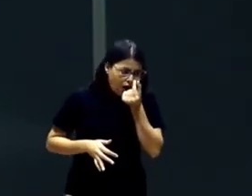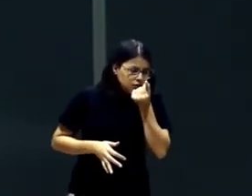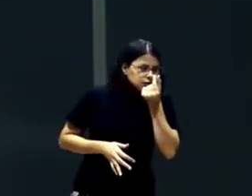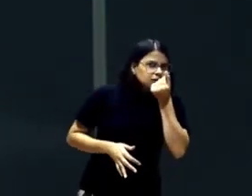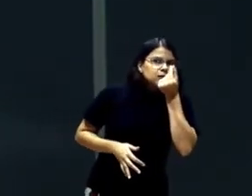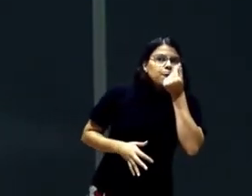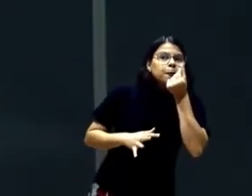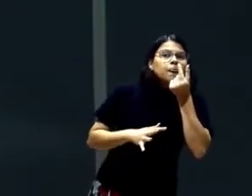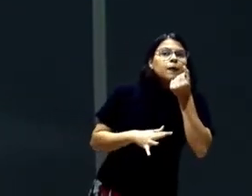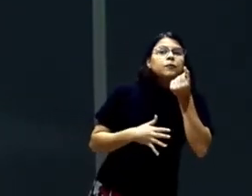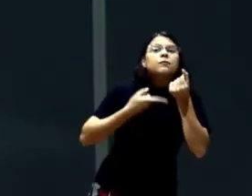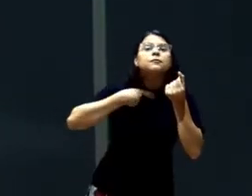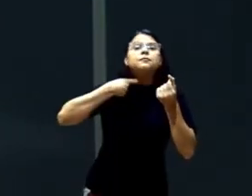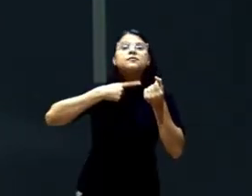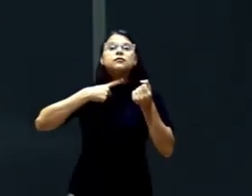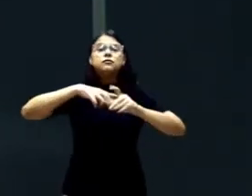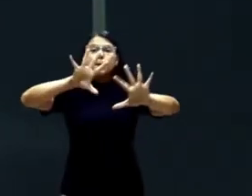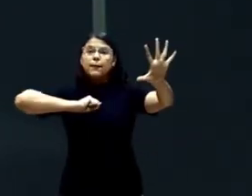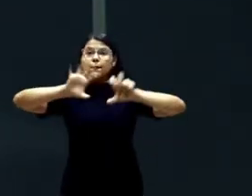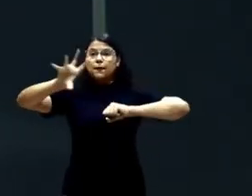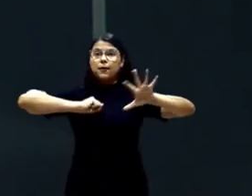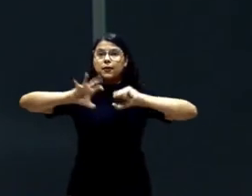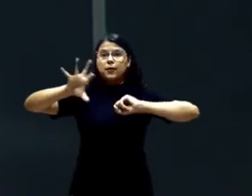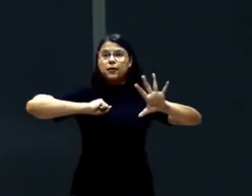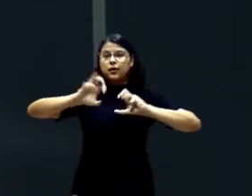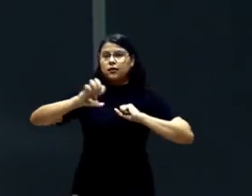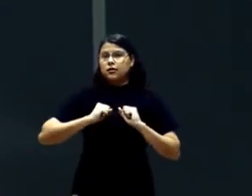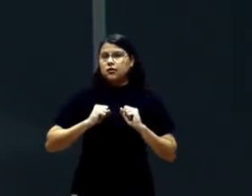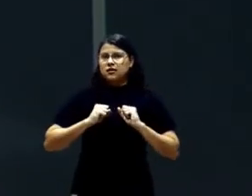cuidado com essa sede. Sede que não tem água no